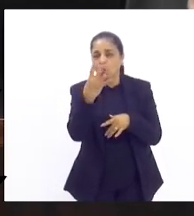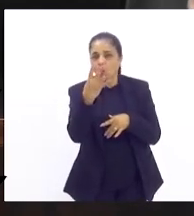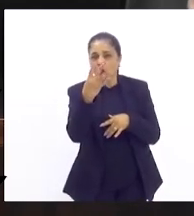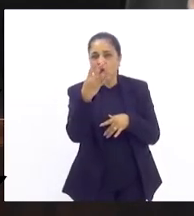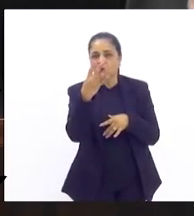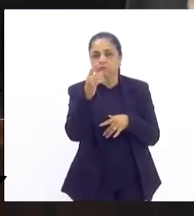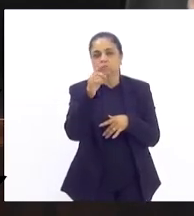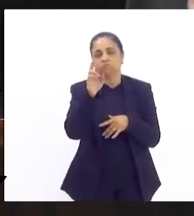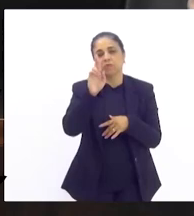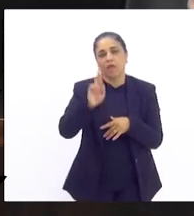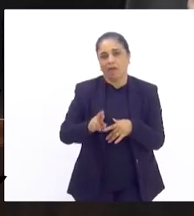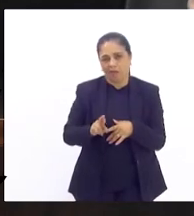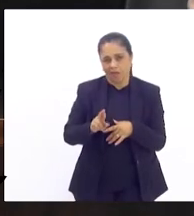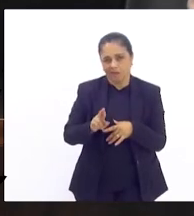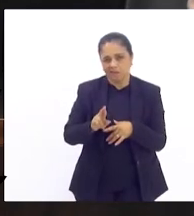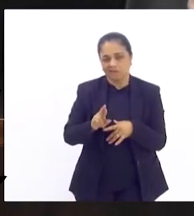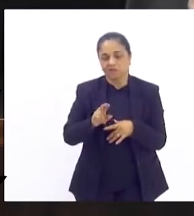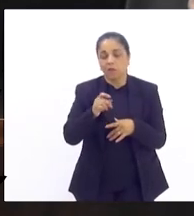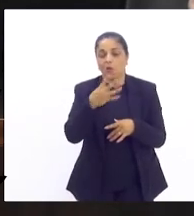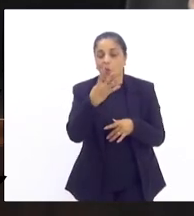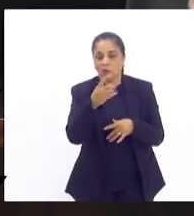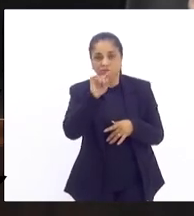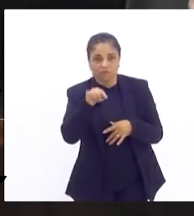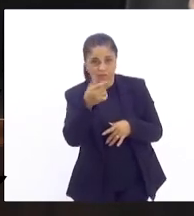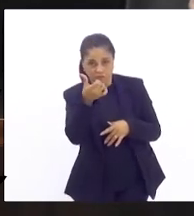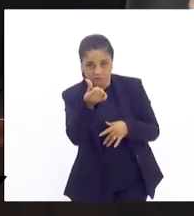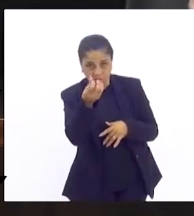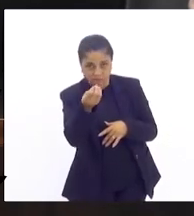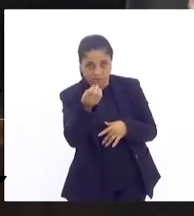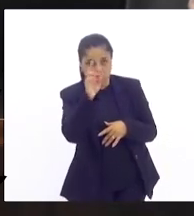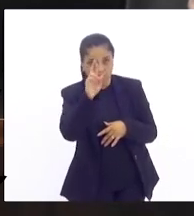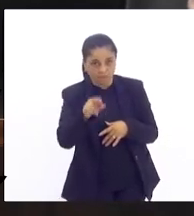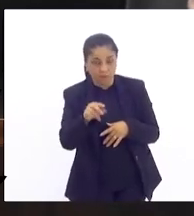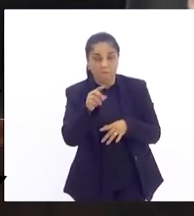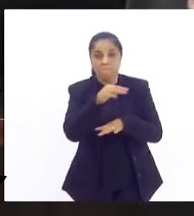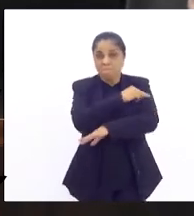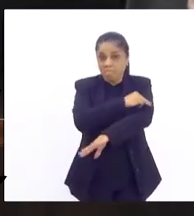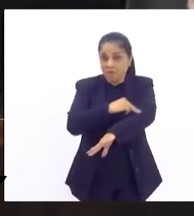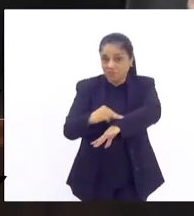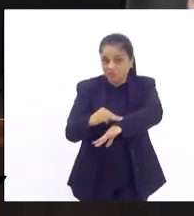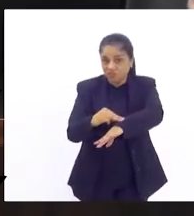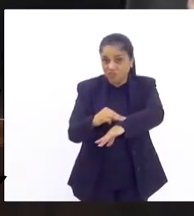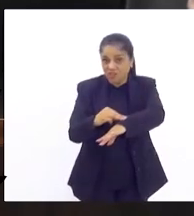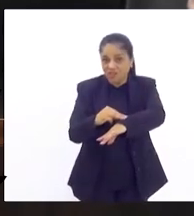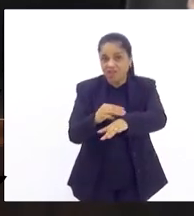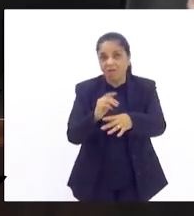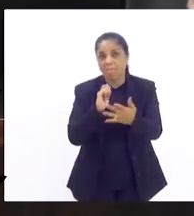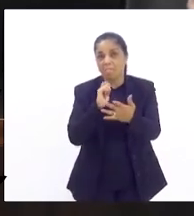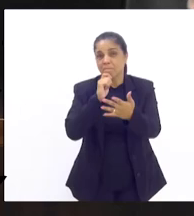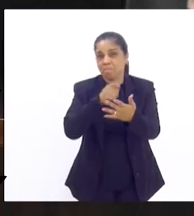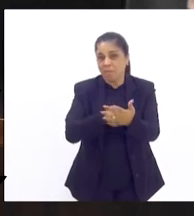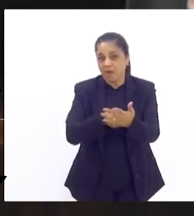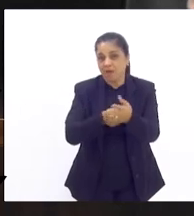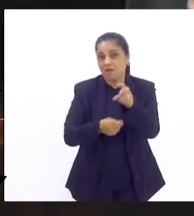R$ 4,56, enquanto no município de Magé ela está numa média de